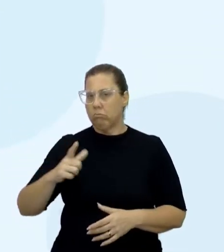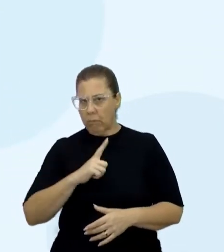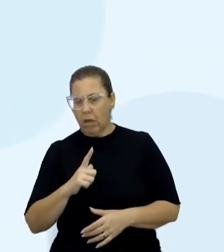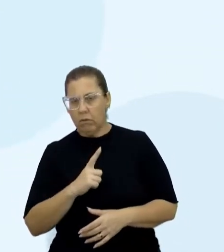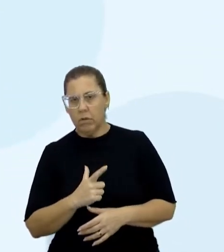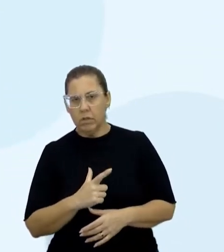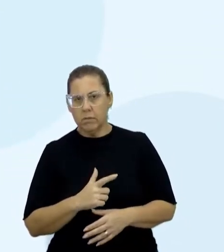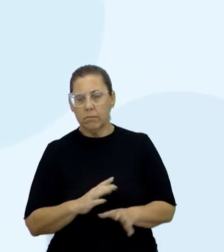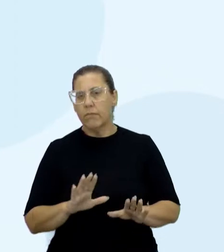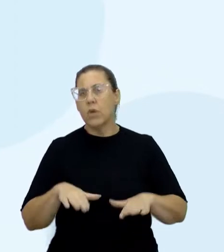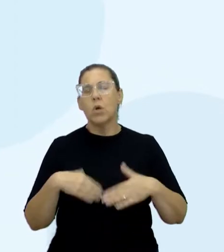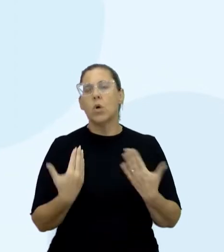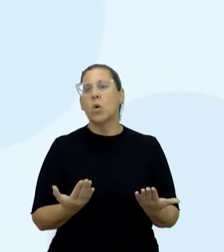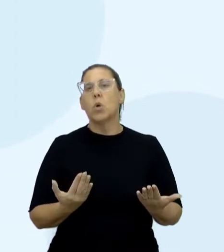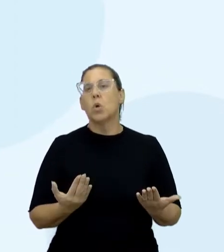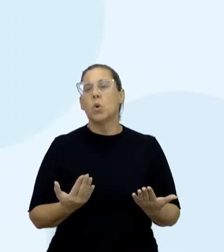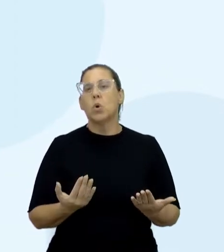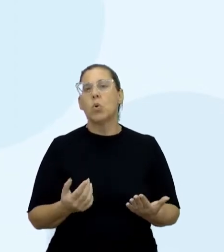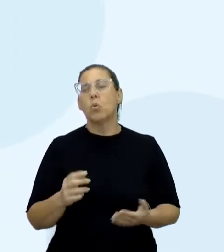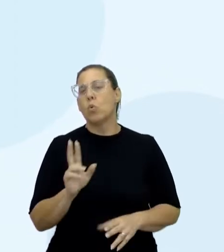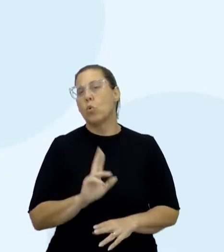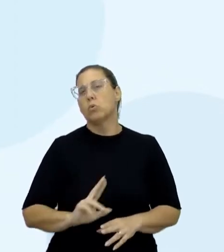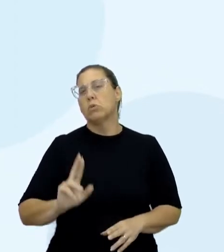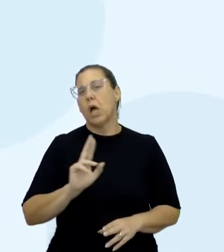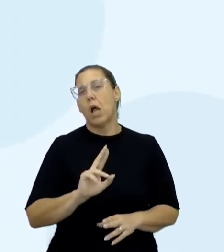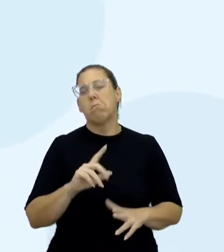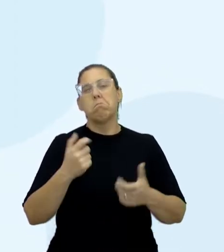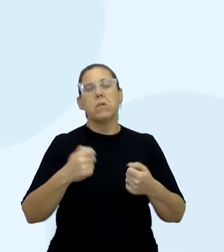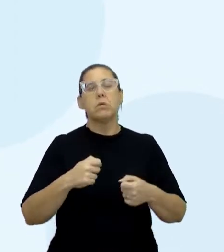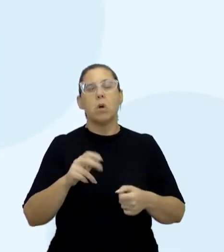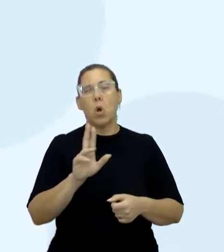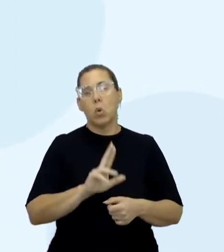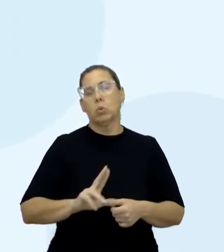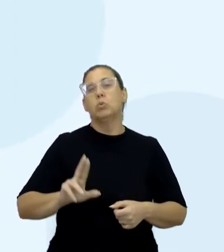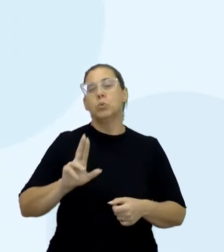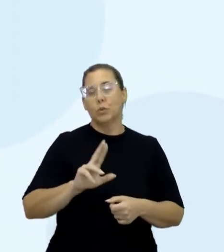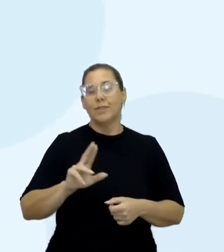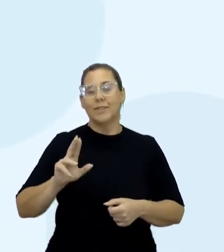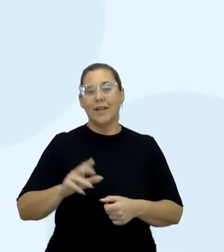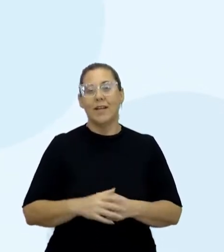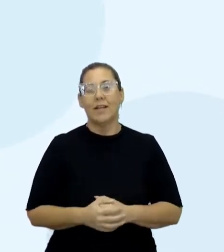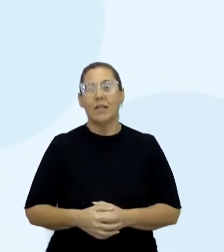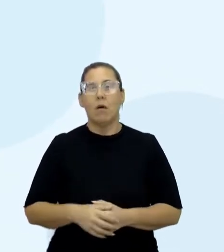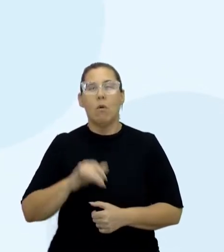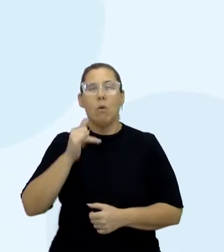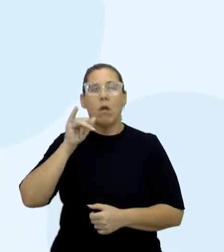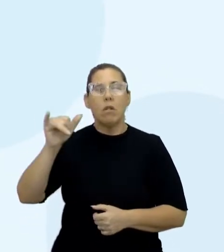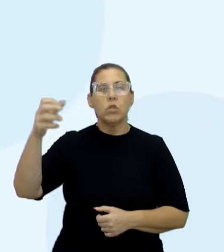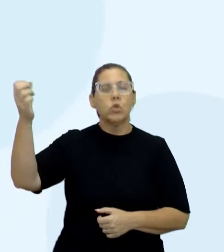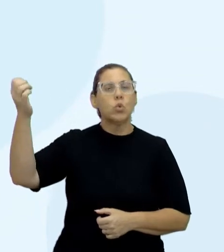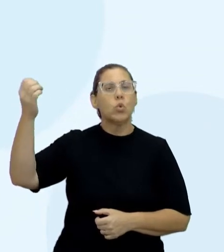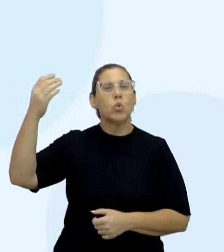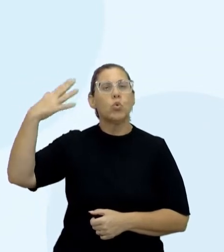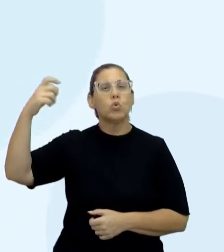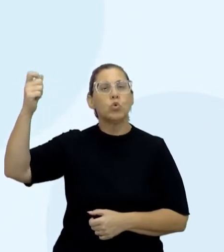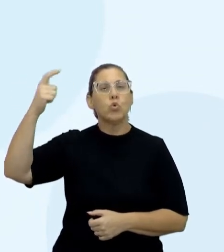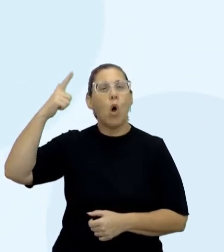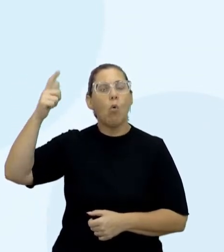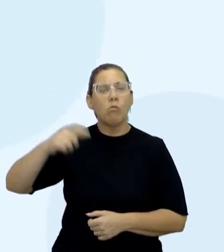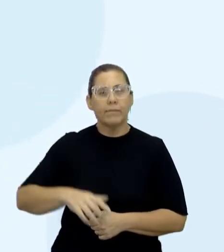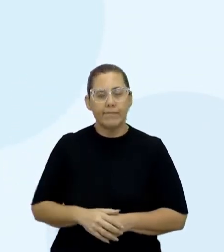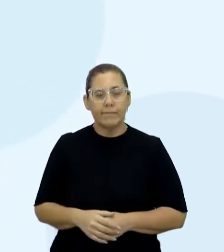suficiente? Quais são recursos necessários para o uso efetivo da energia solar? E aí, para